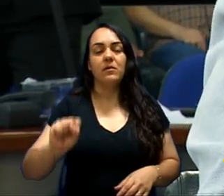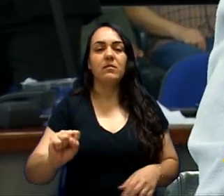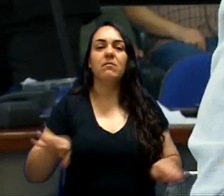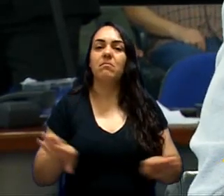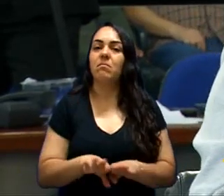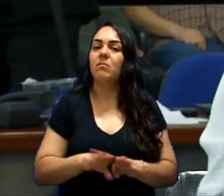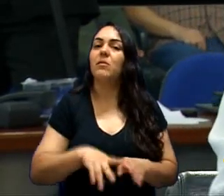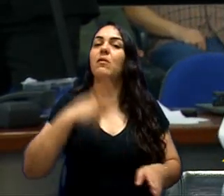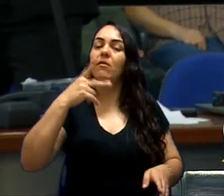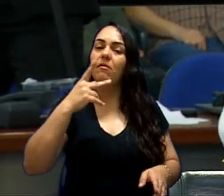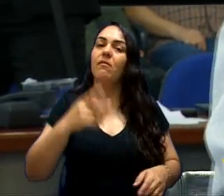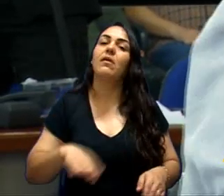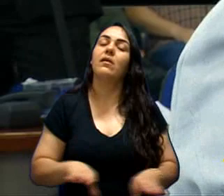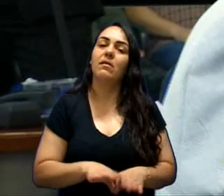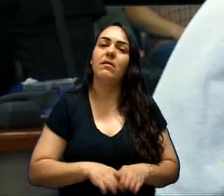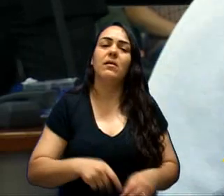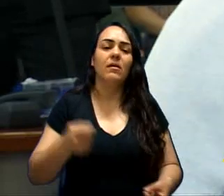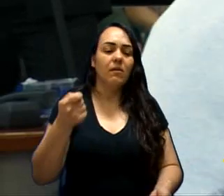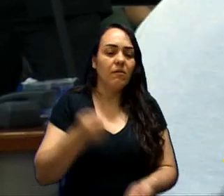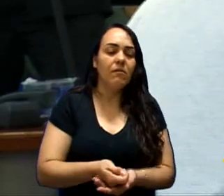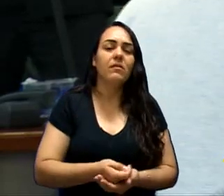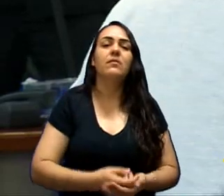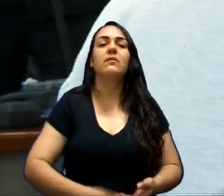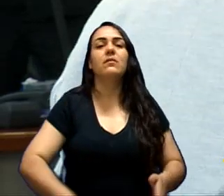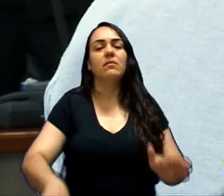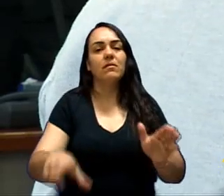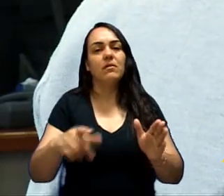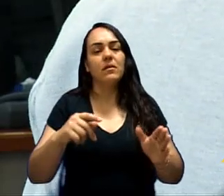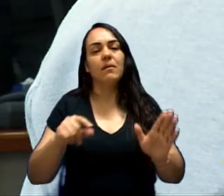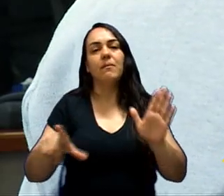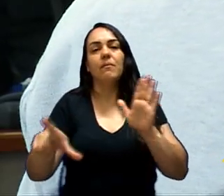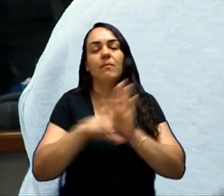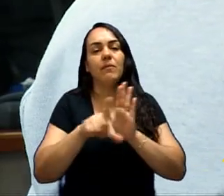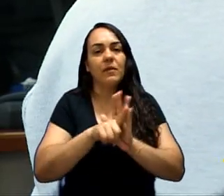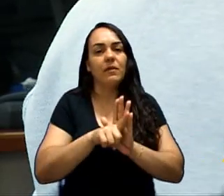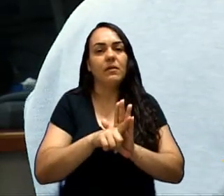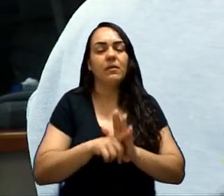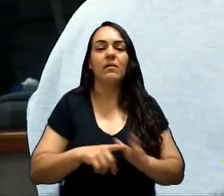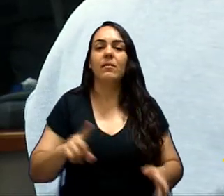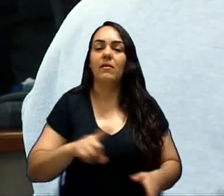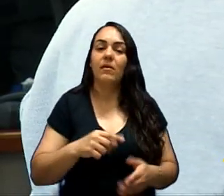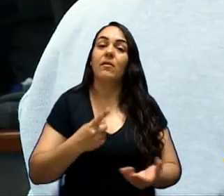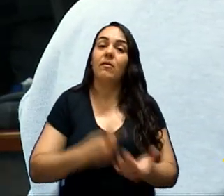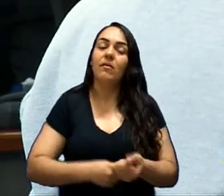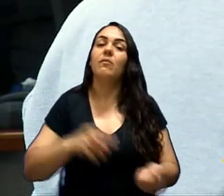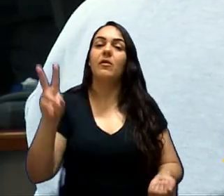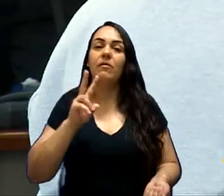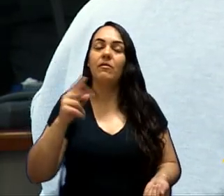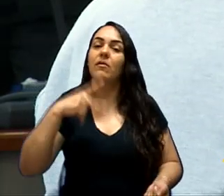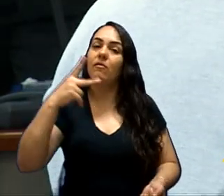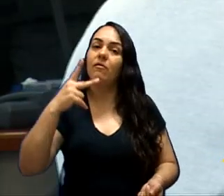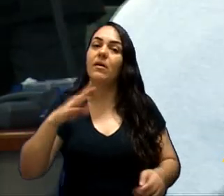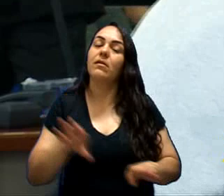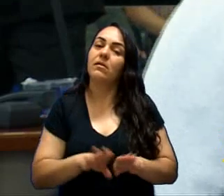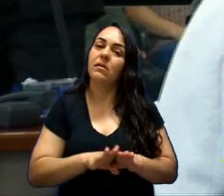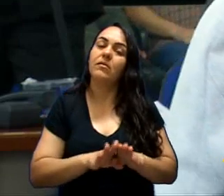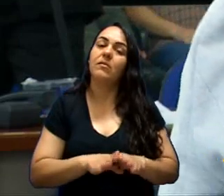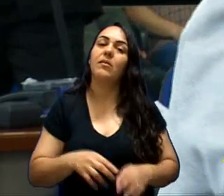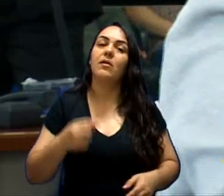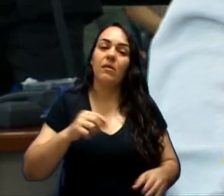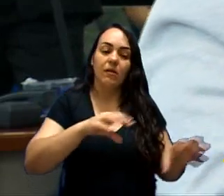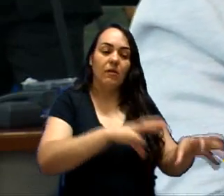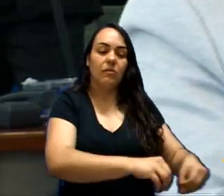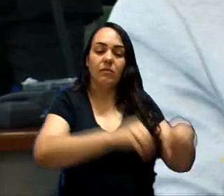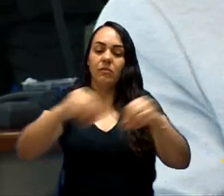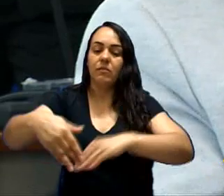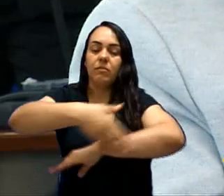pagar nada, não vai cumprir a lei, tem que fazer que nem o Vitão, né, França? Não vai cumprir sua lei de emenda impositiva? Atravessa a